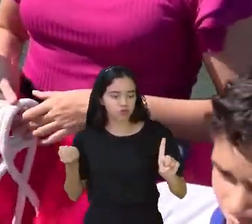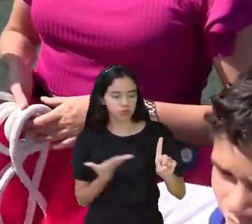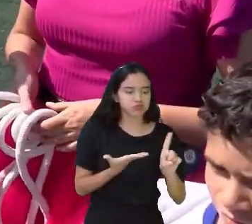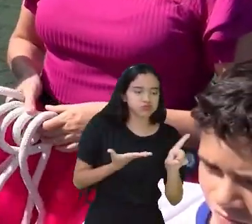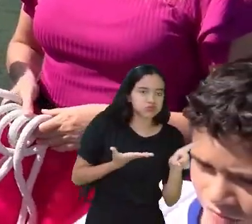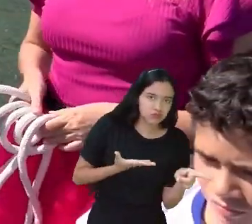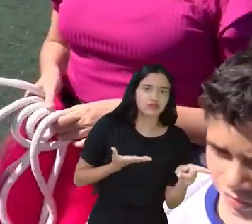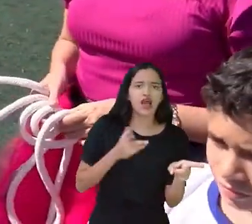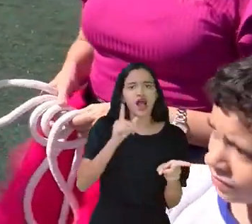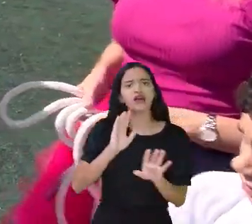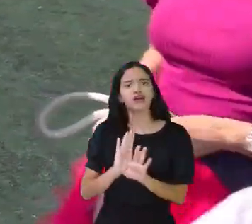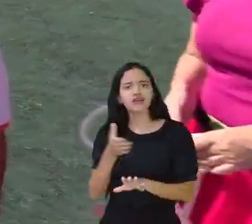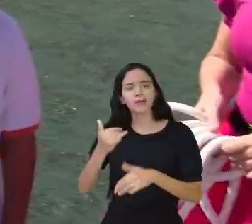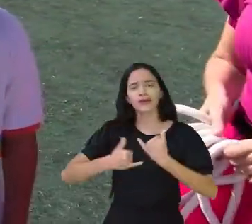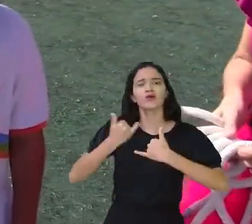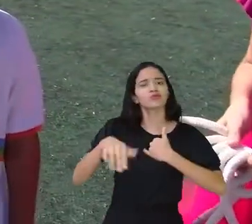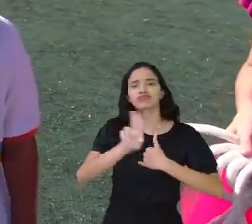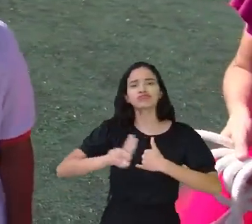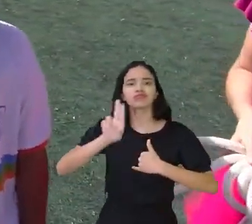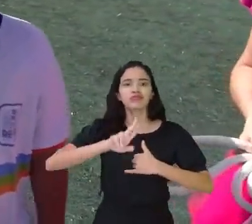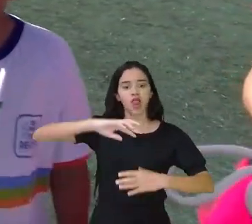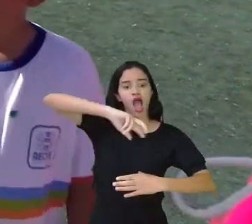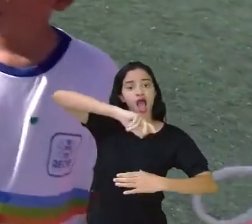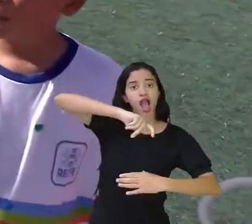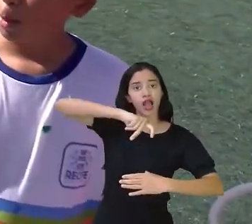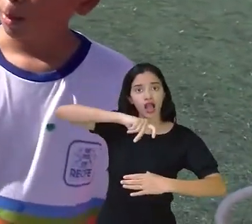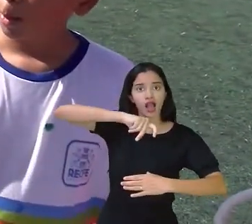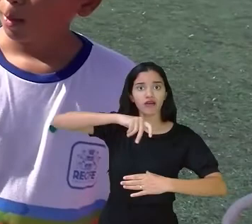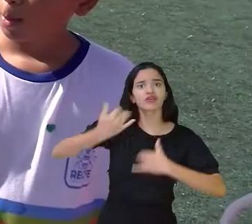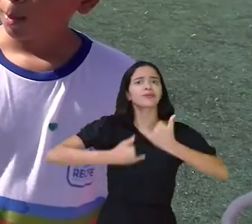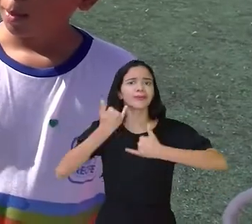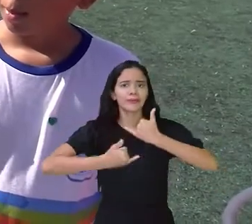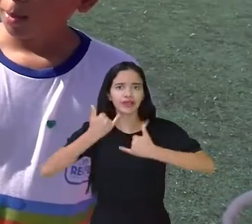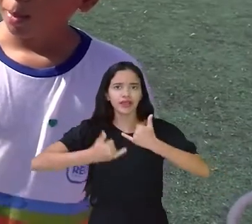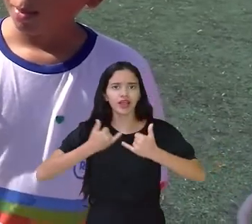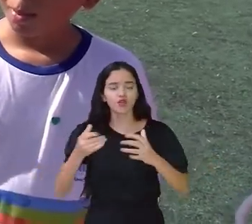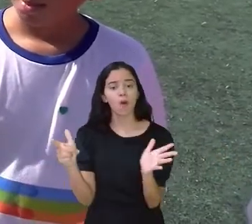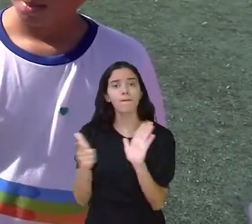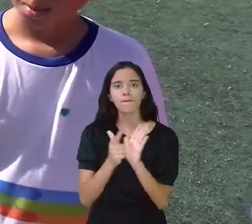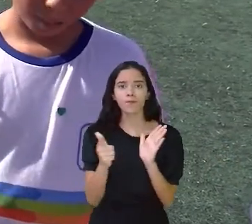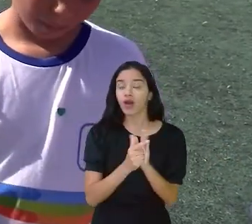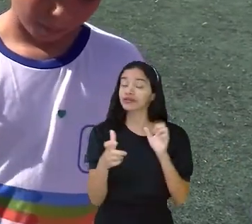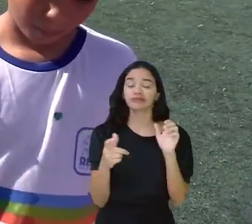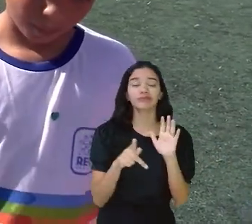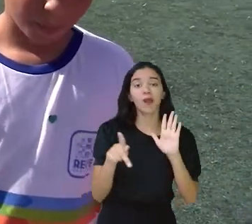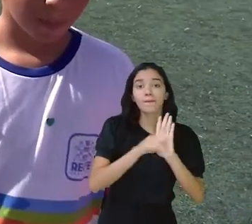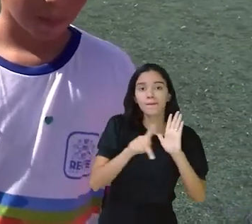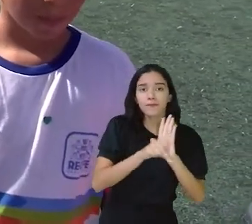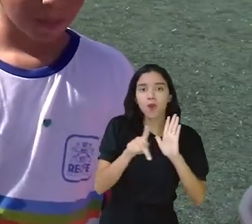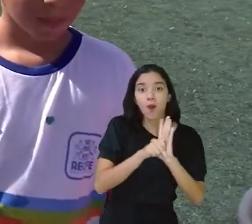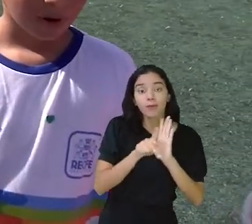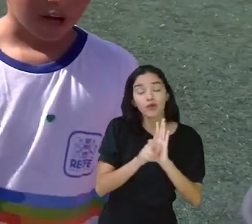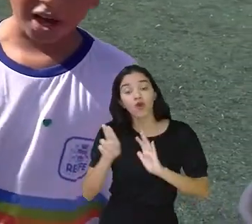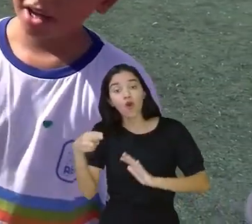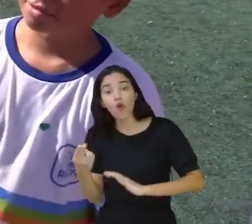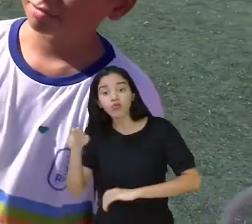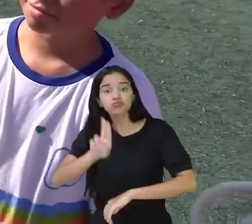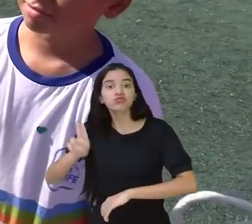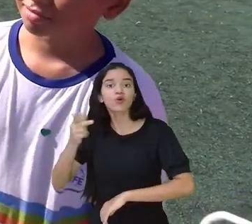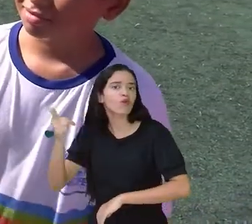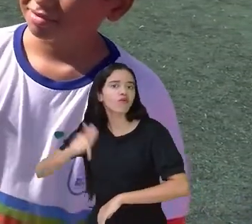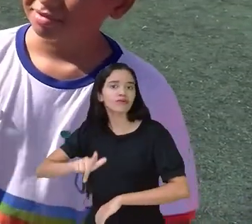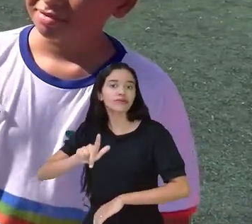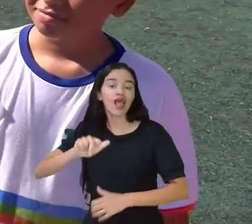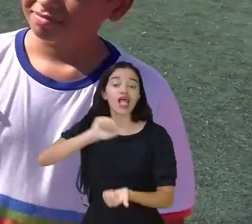Você já brincou usando a garrafa mesmo, o brinquedo mesmo de boliche? Ou você reutilizou? Adaptou